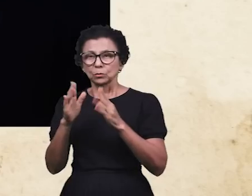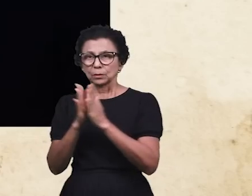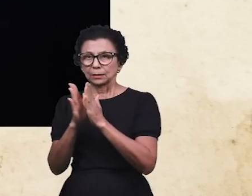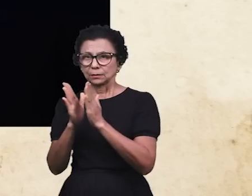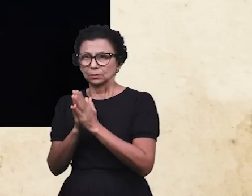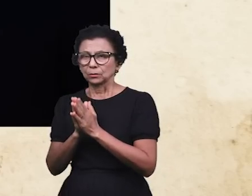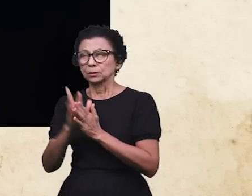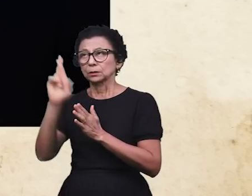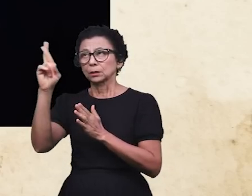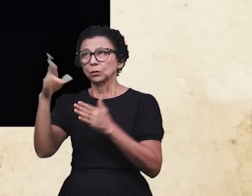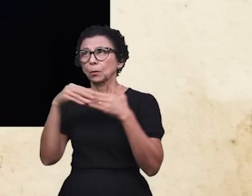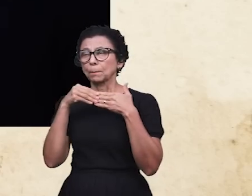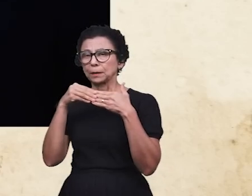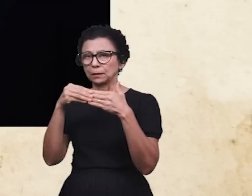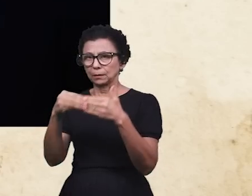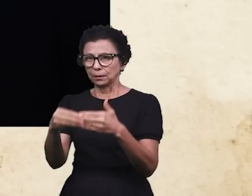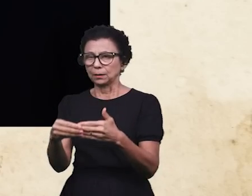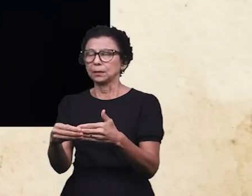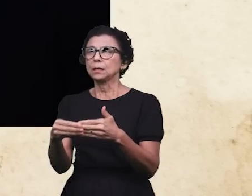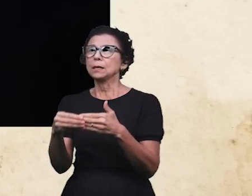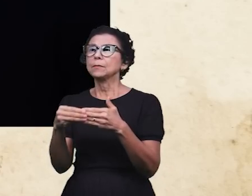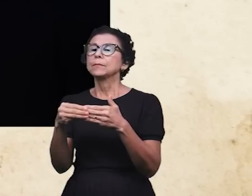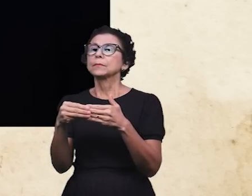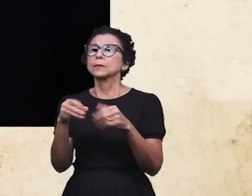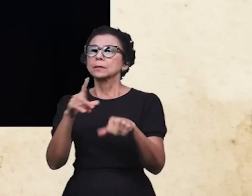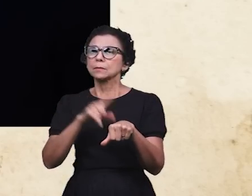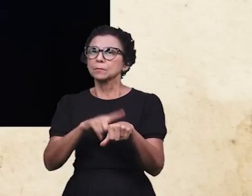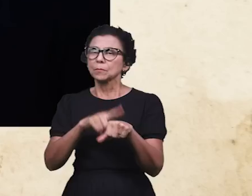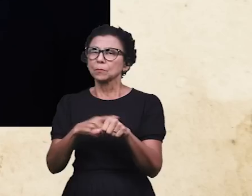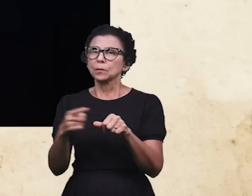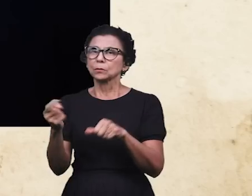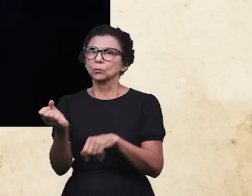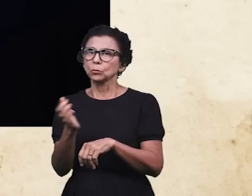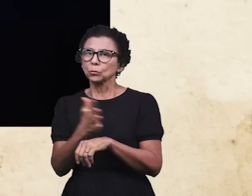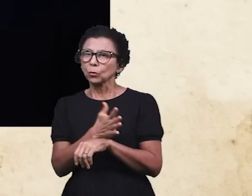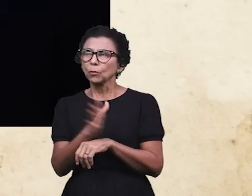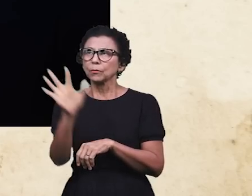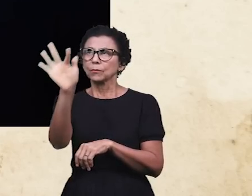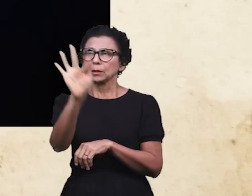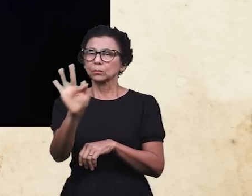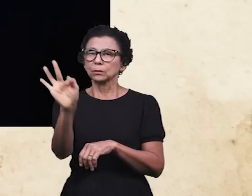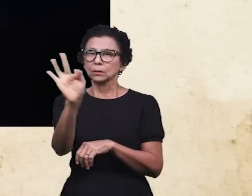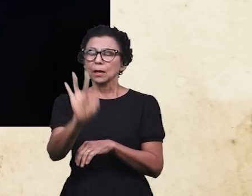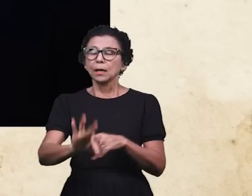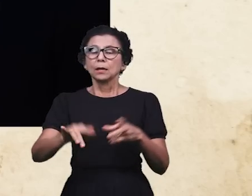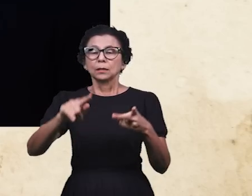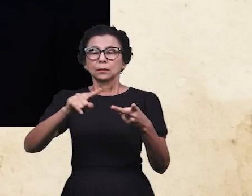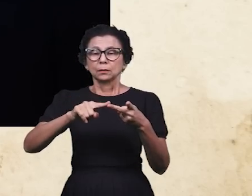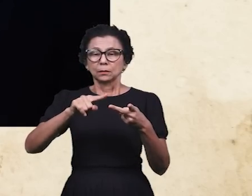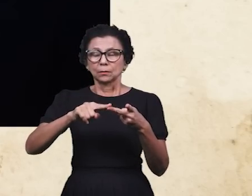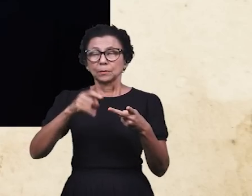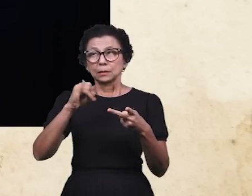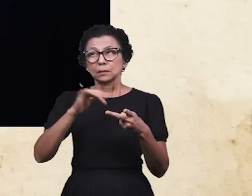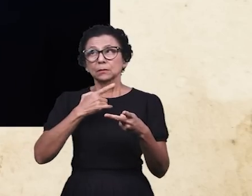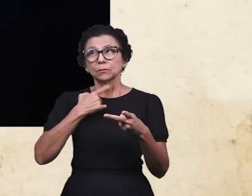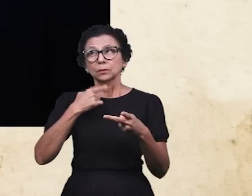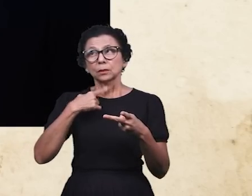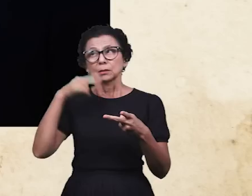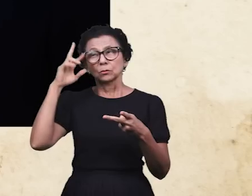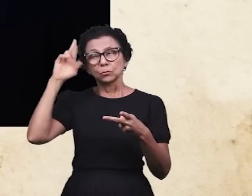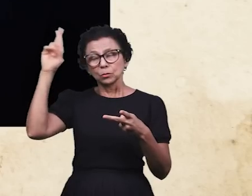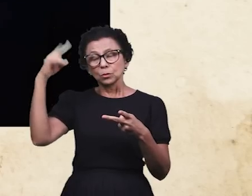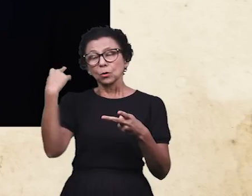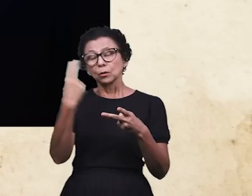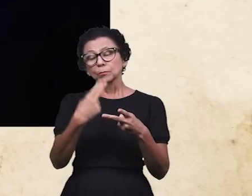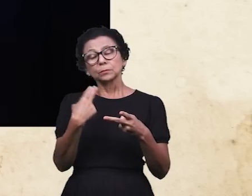para que Ele me guiasse nesse novo caminho que eu estava para trilhar na universidade. E segundo, para que, se fosse da vontade dEle,